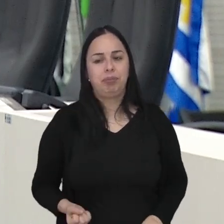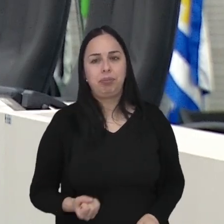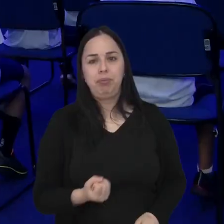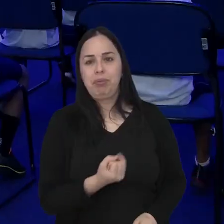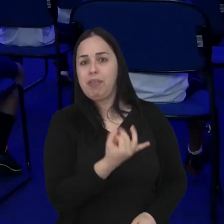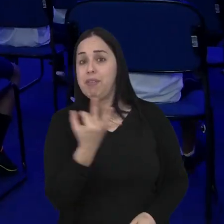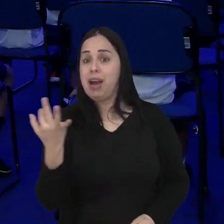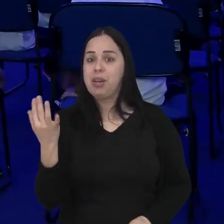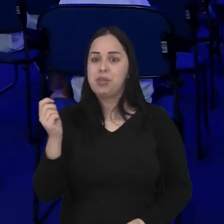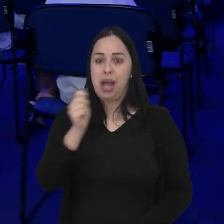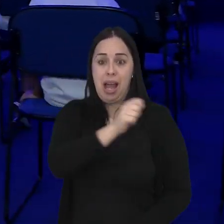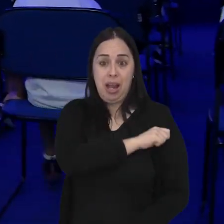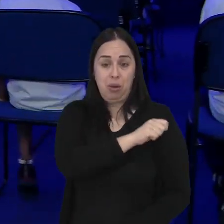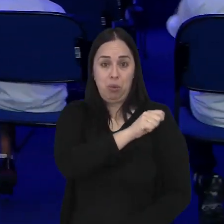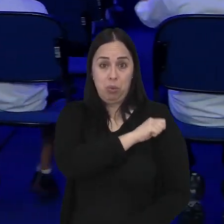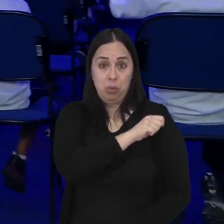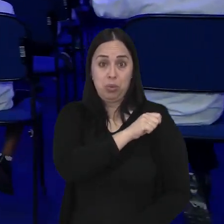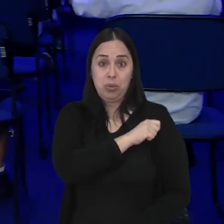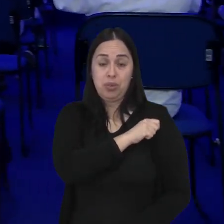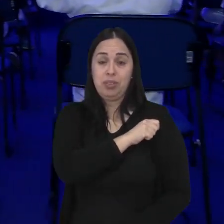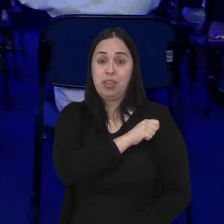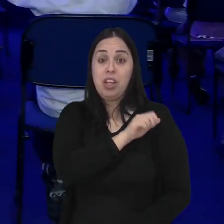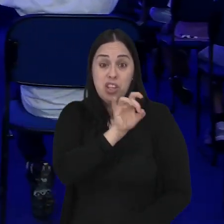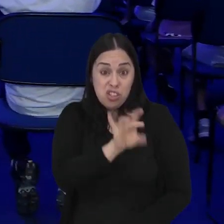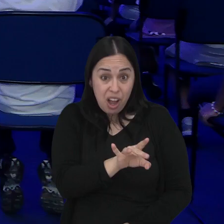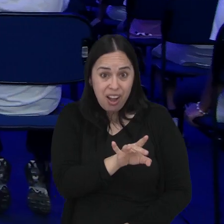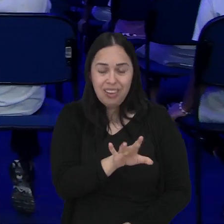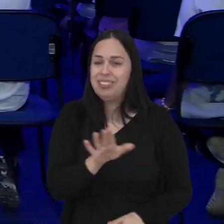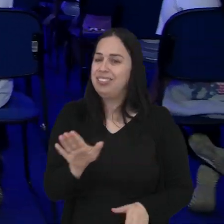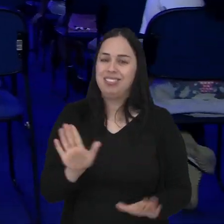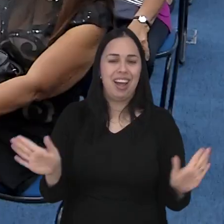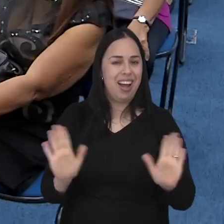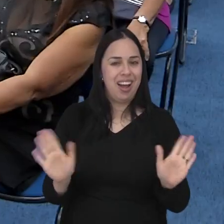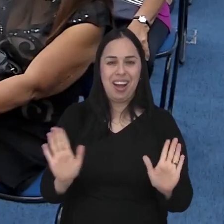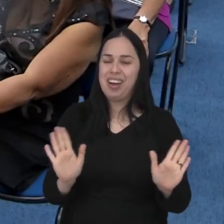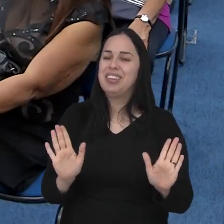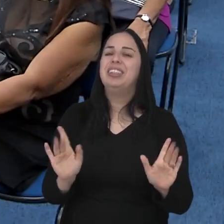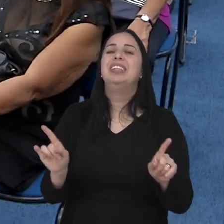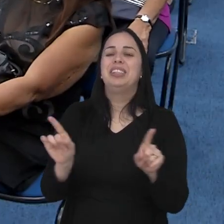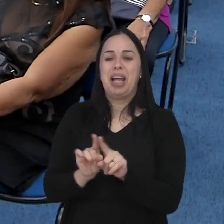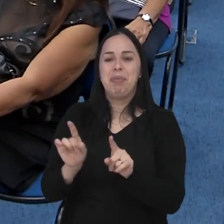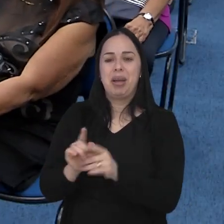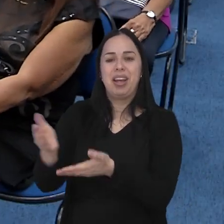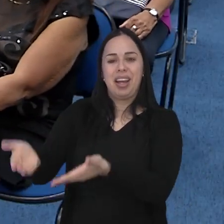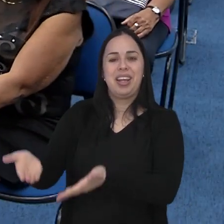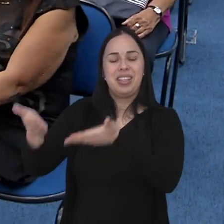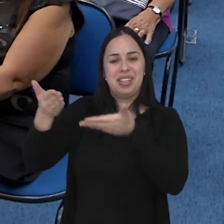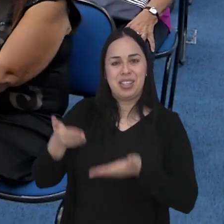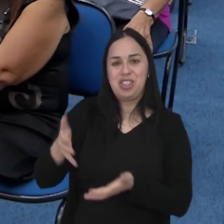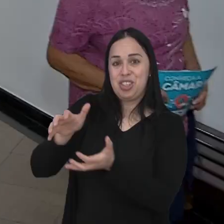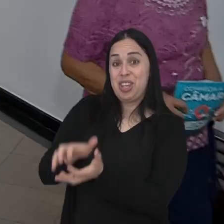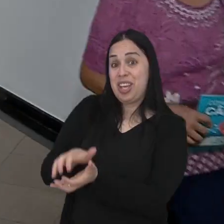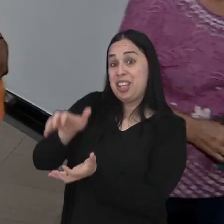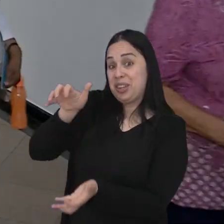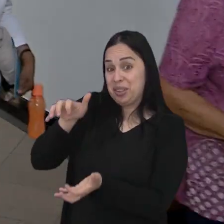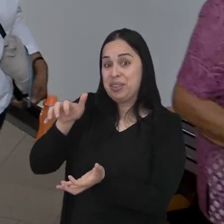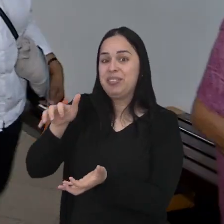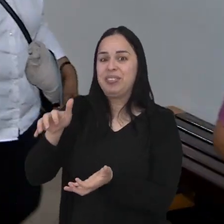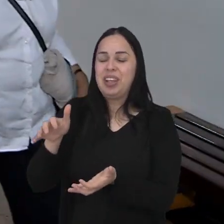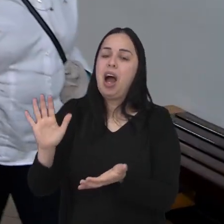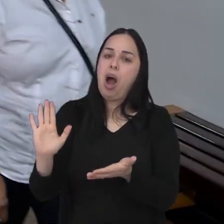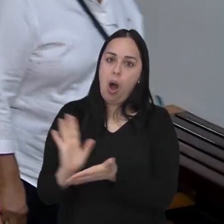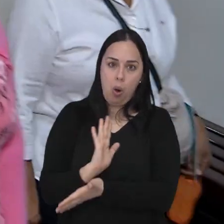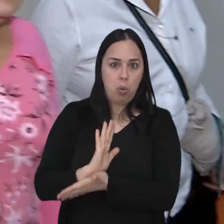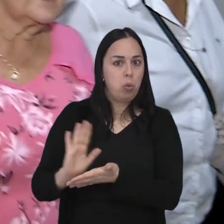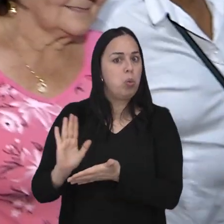vereador. Vários alunos participaram dessa sabatina. E não é só alunos não, viu? Neste semestre, uma edição do programa recebeu a visita ilustre de